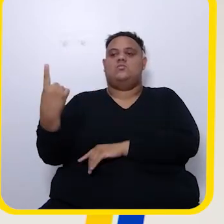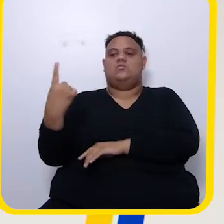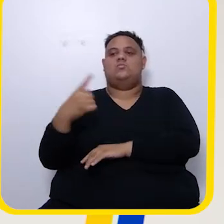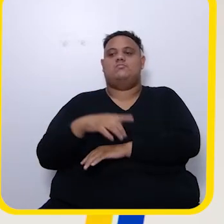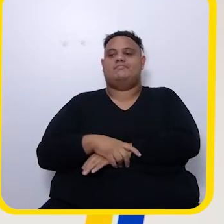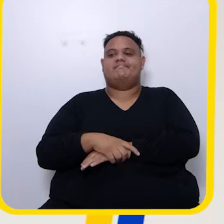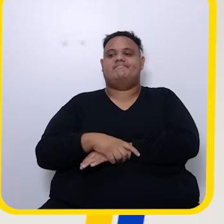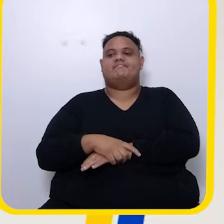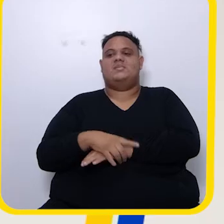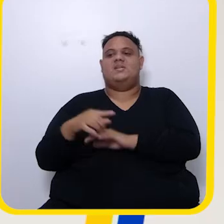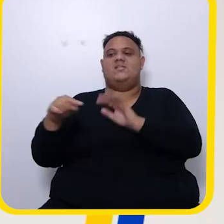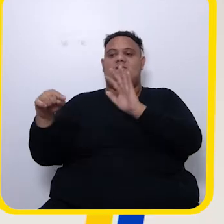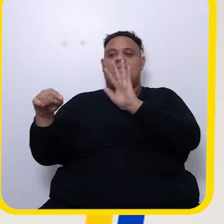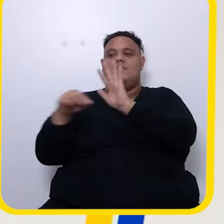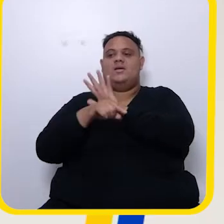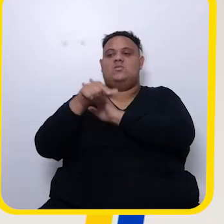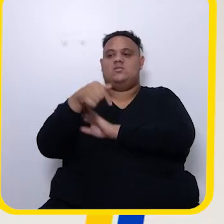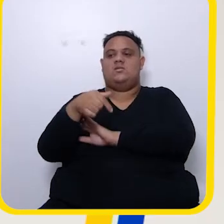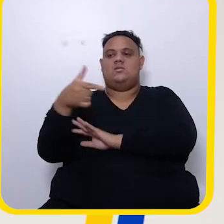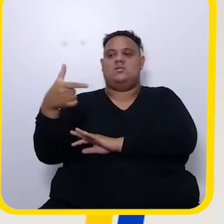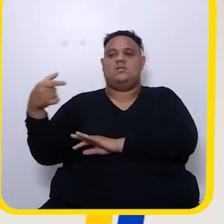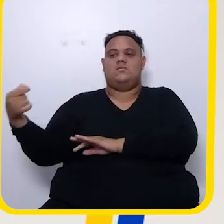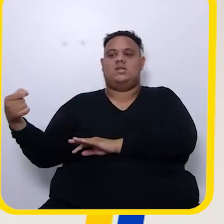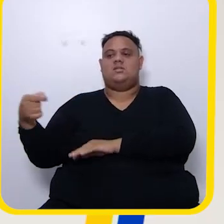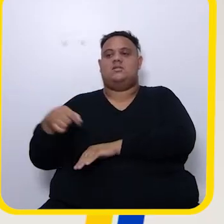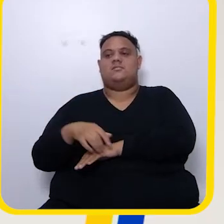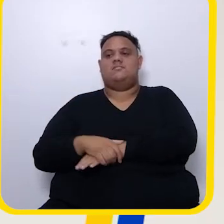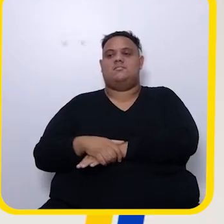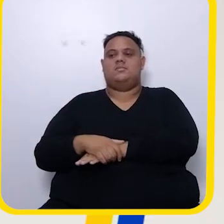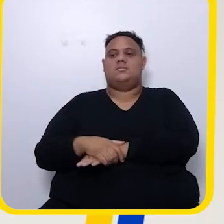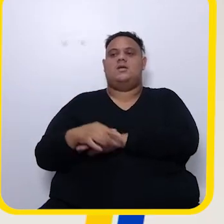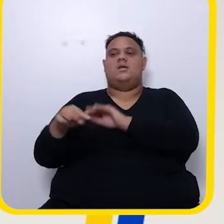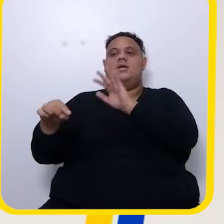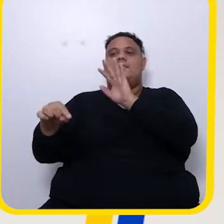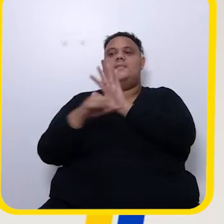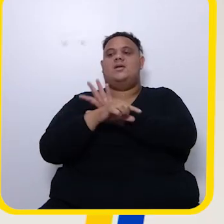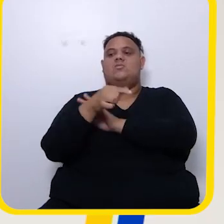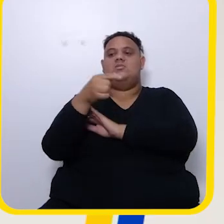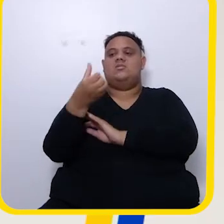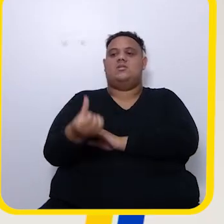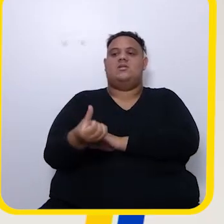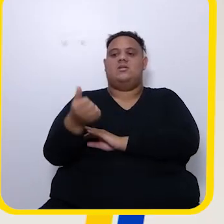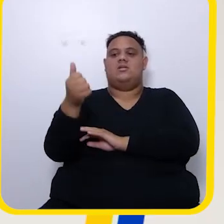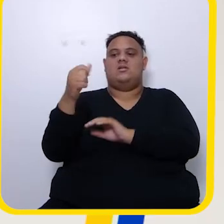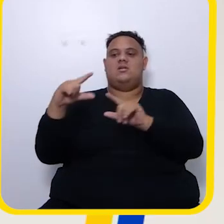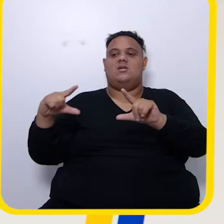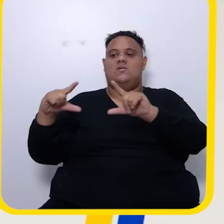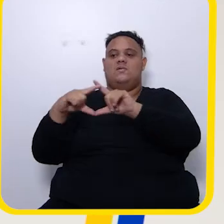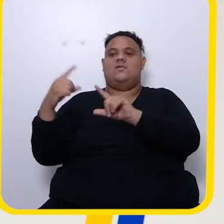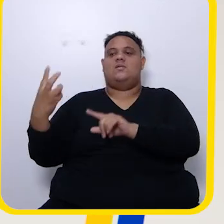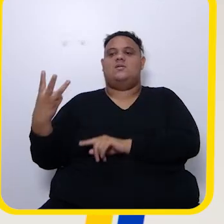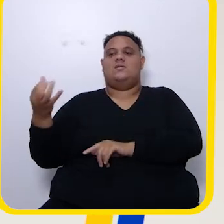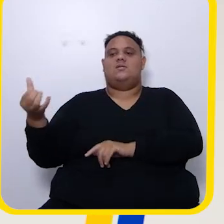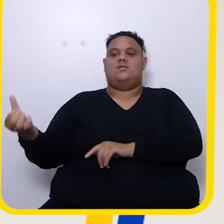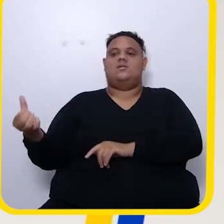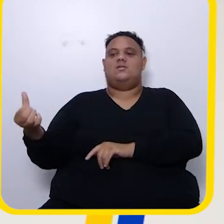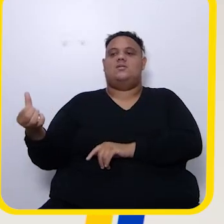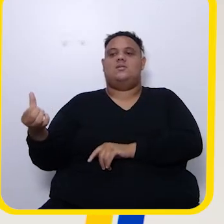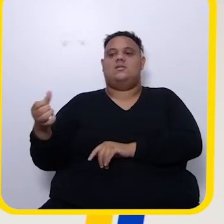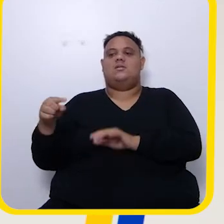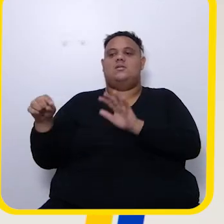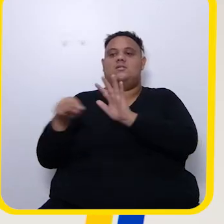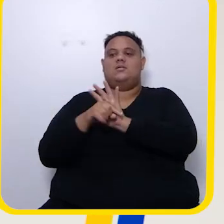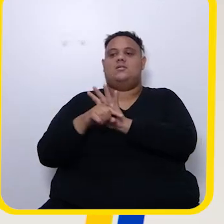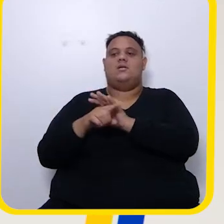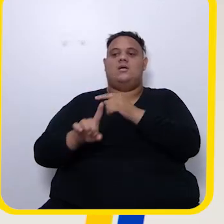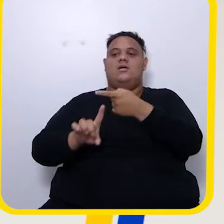1, vezes C, que é menos 720. Menos 6 elevado ao quadrado vai ficar igual a 36. Menos com